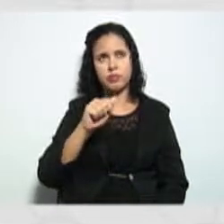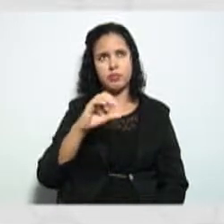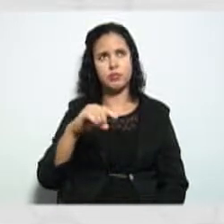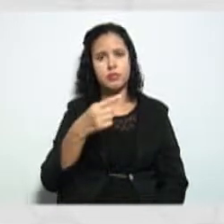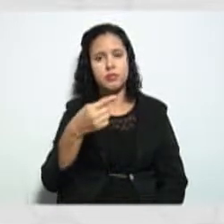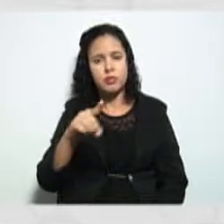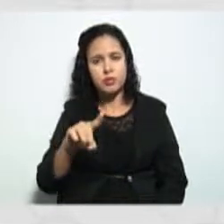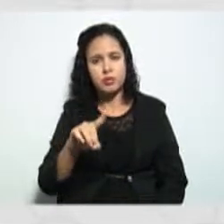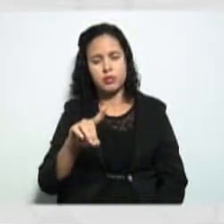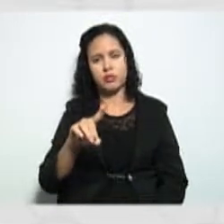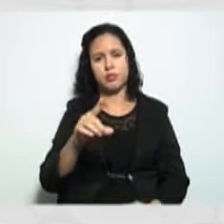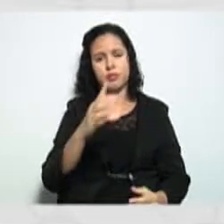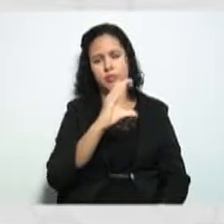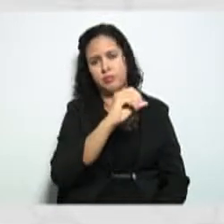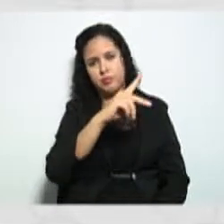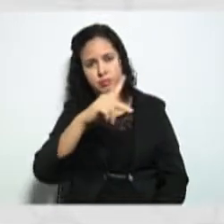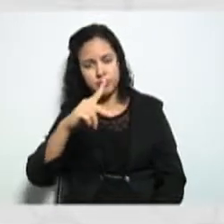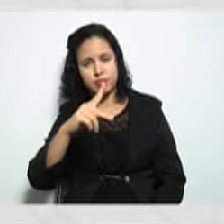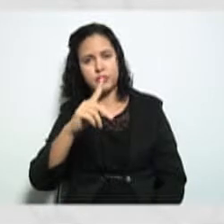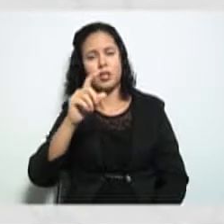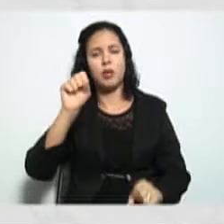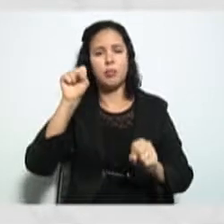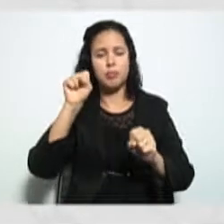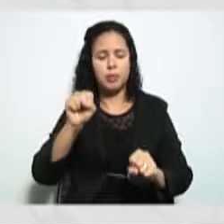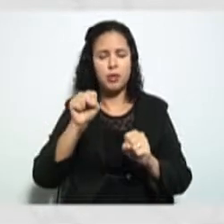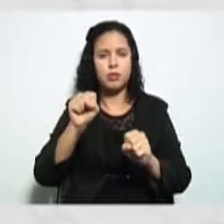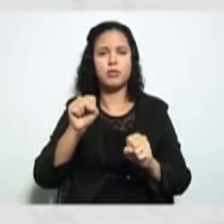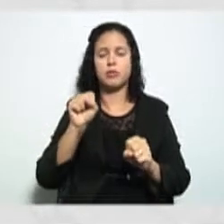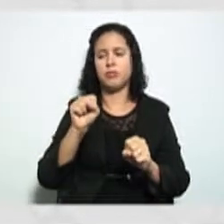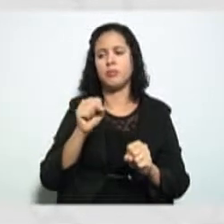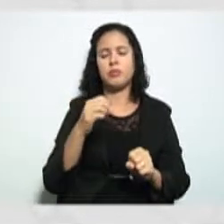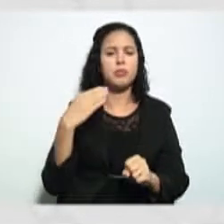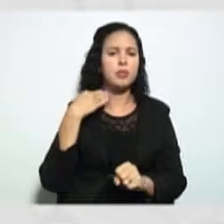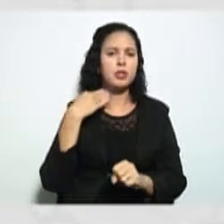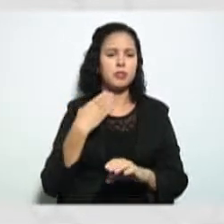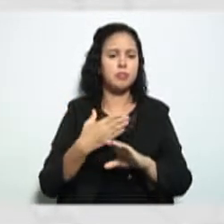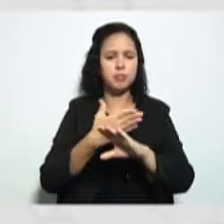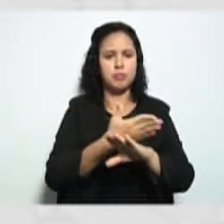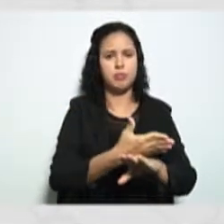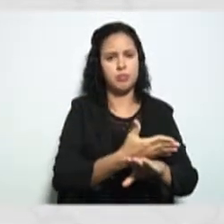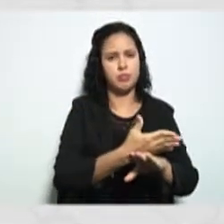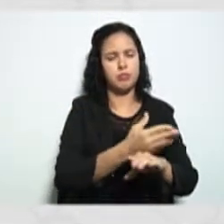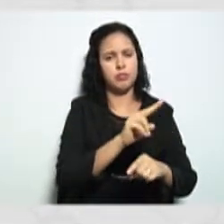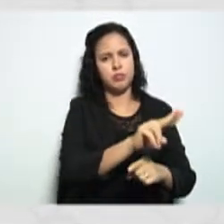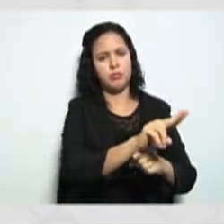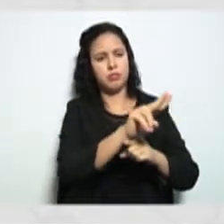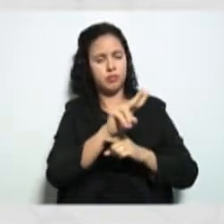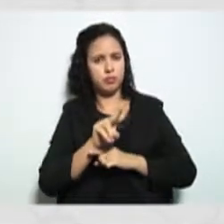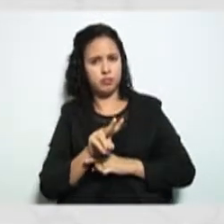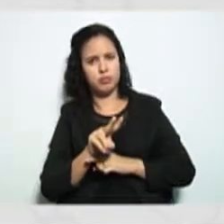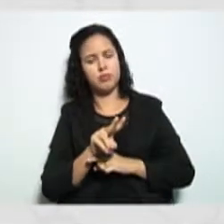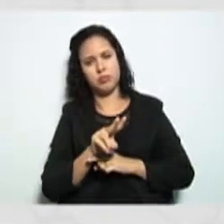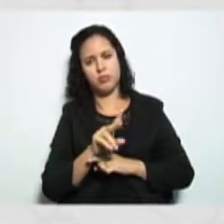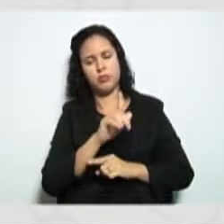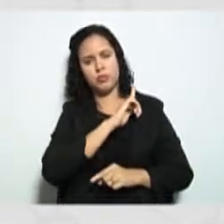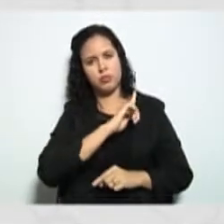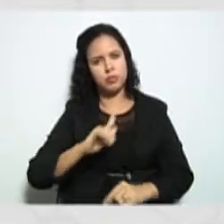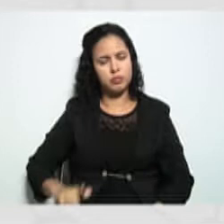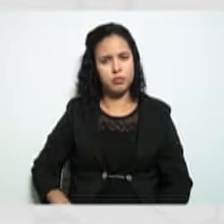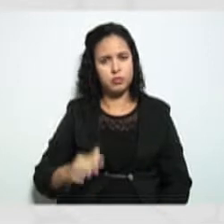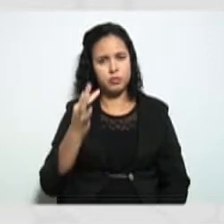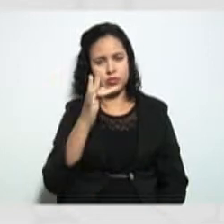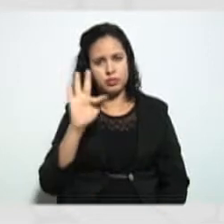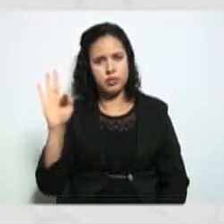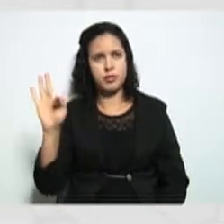bancárias, e ainda a cooperativa pode adquirir empréstimos do governo federal. Vemos também que em relação à remuneração dos